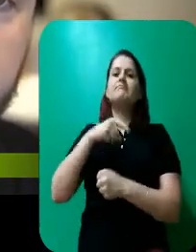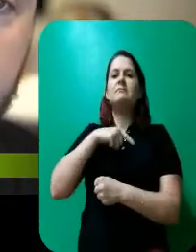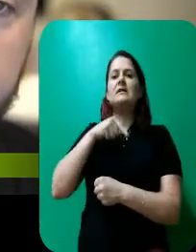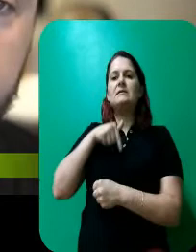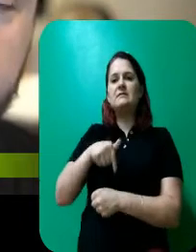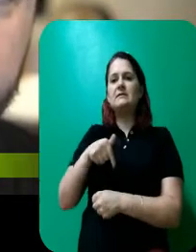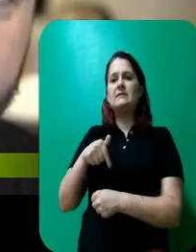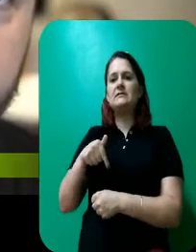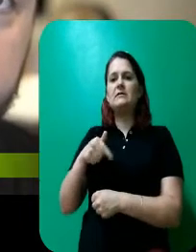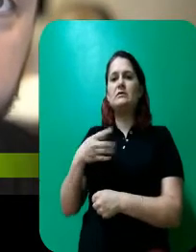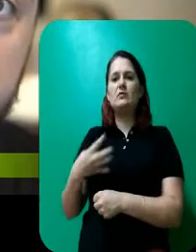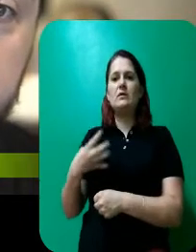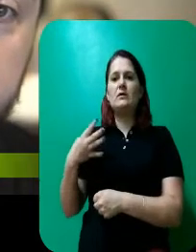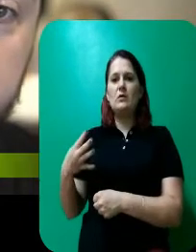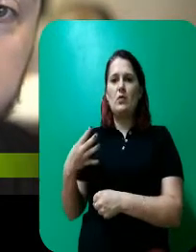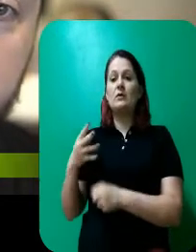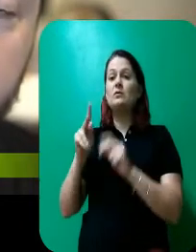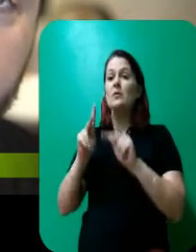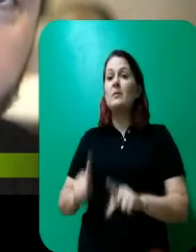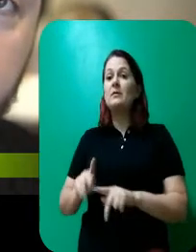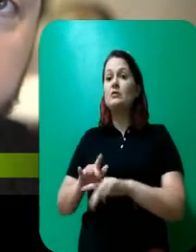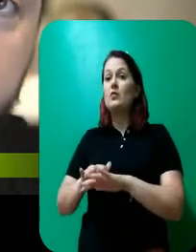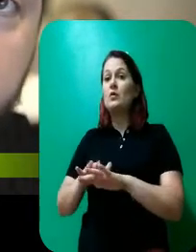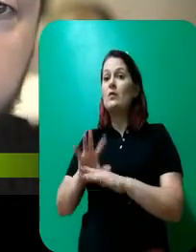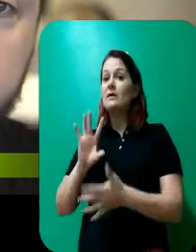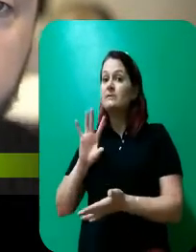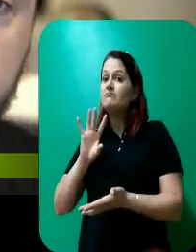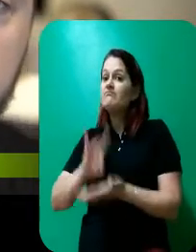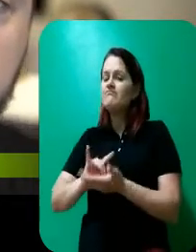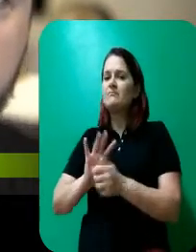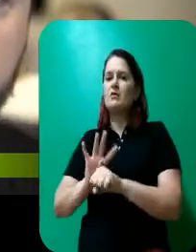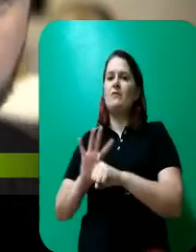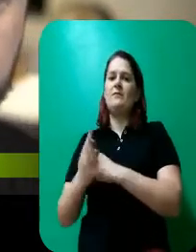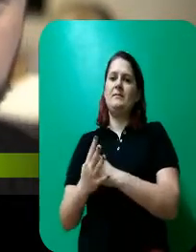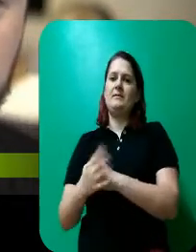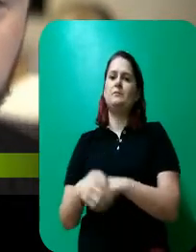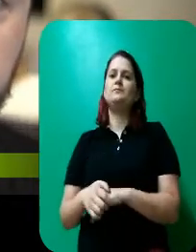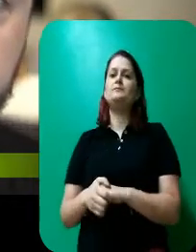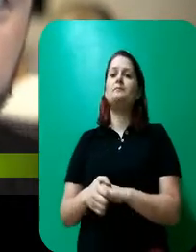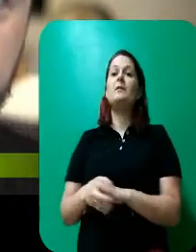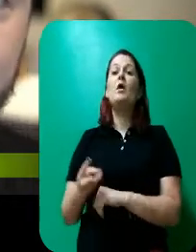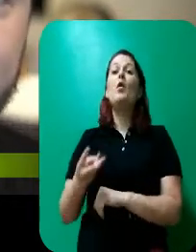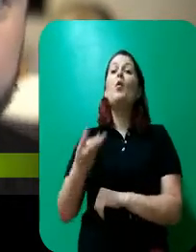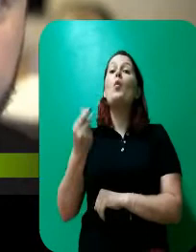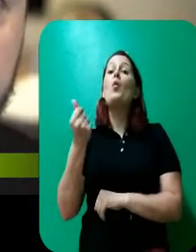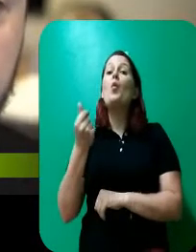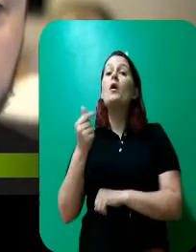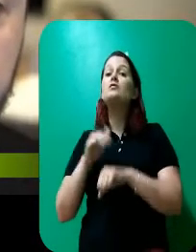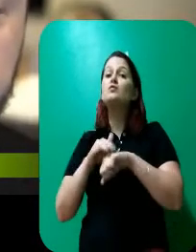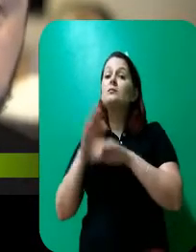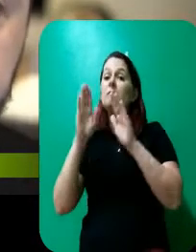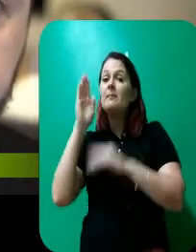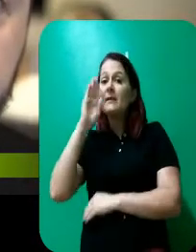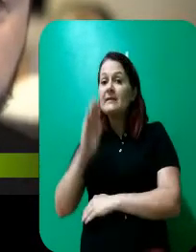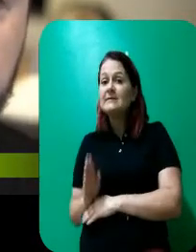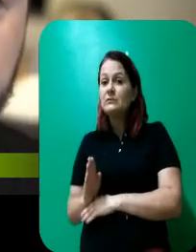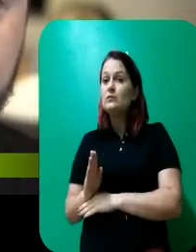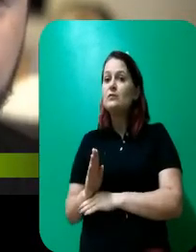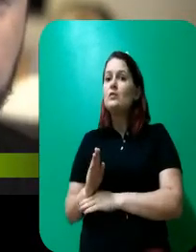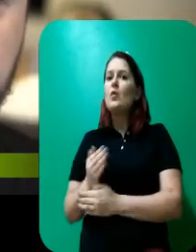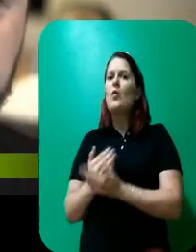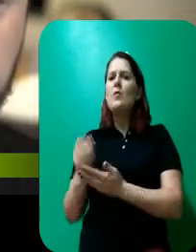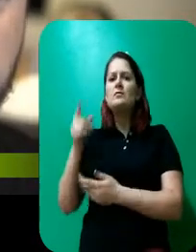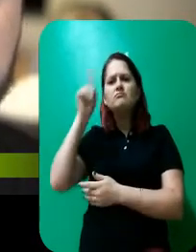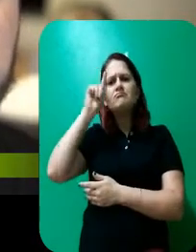744 casos totais confirmados. O nosso número de casos confirmados por dia caiu, na verdade, e